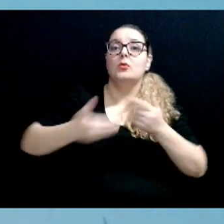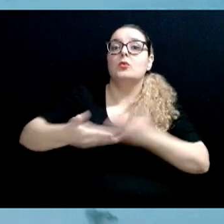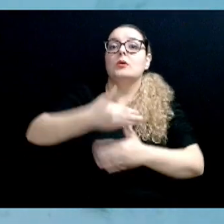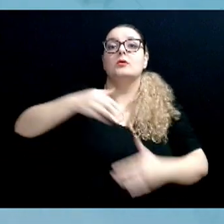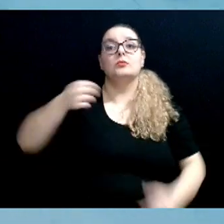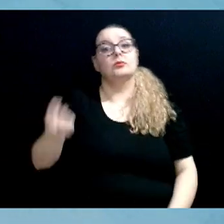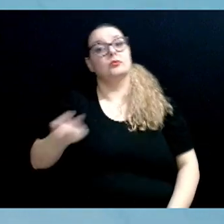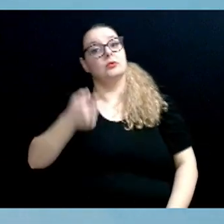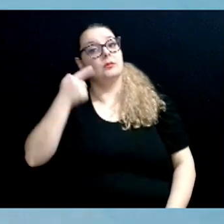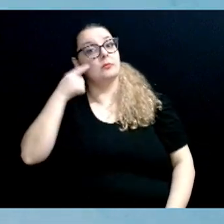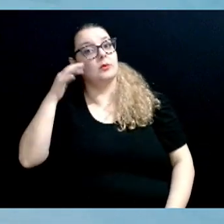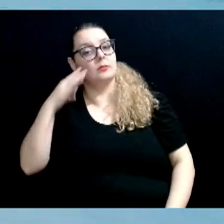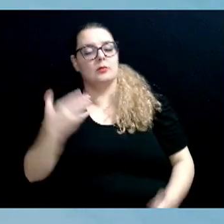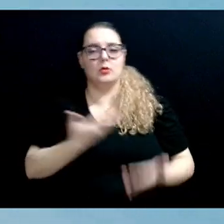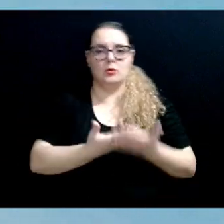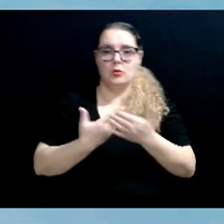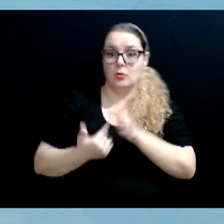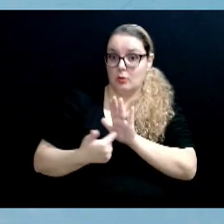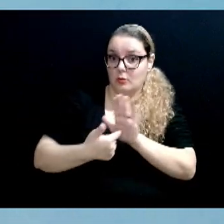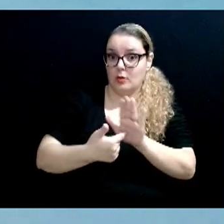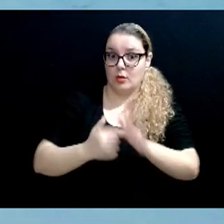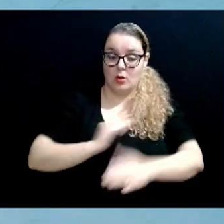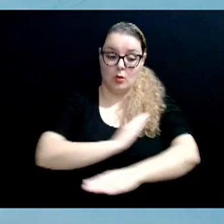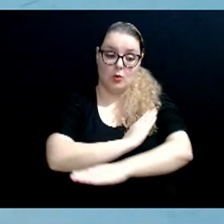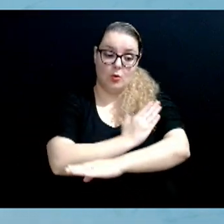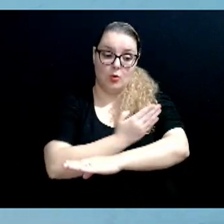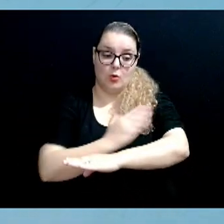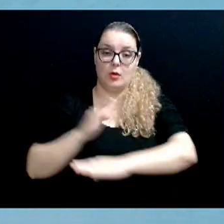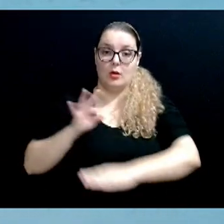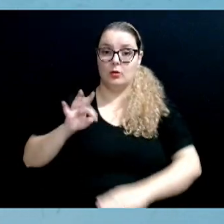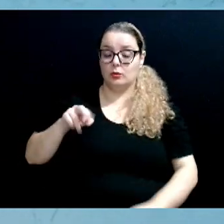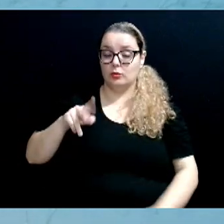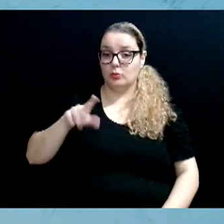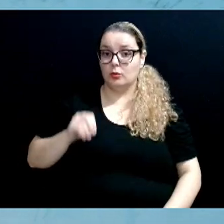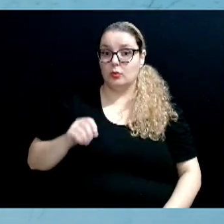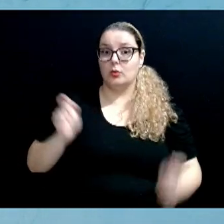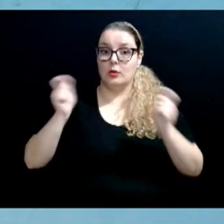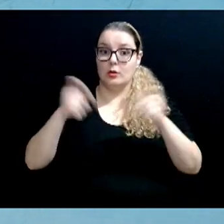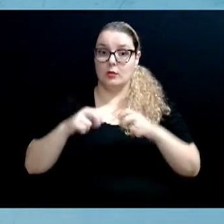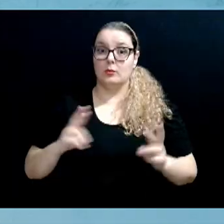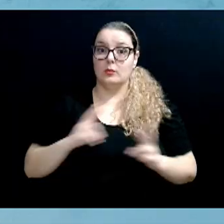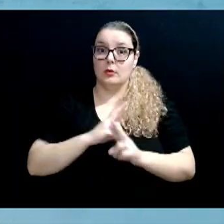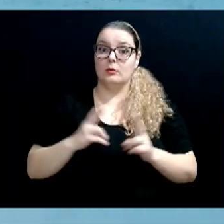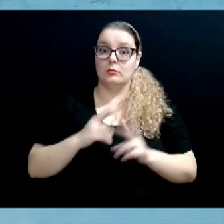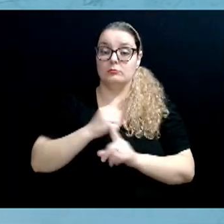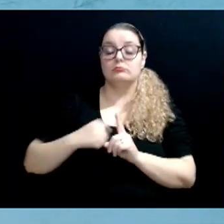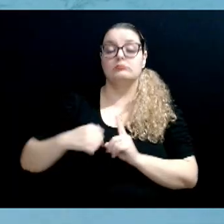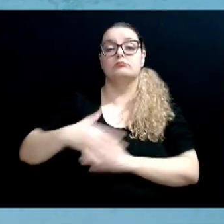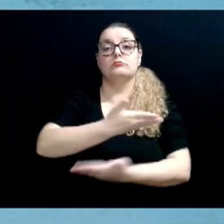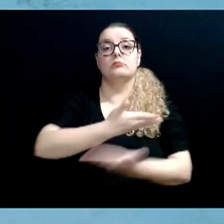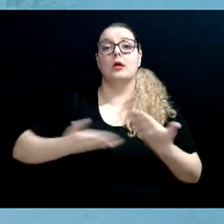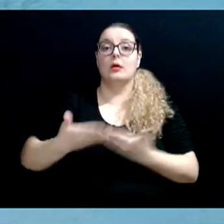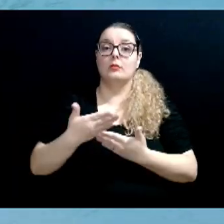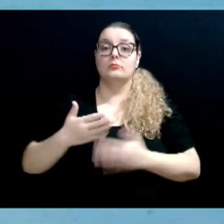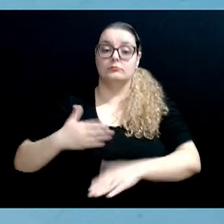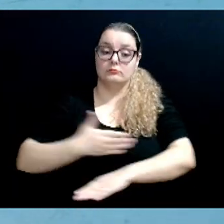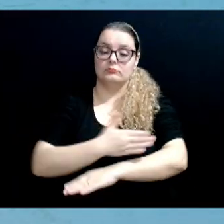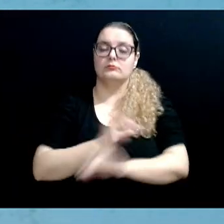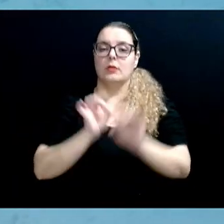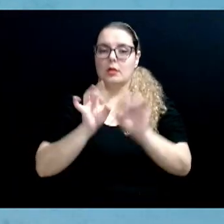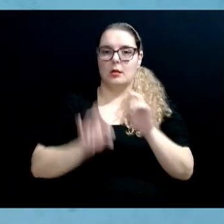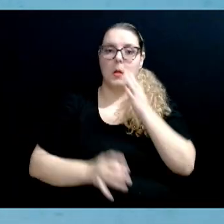estudo revelou que tubarões-touro são capazes de formar relações sociais com indivíduos específicos. A